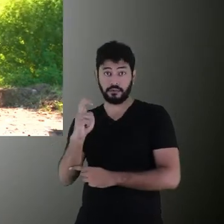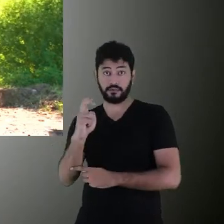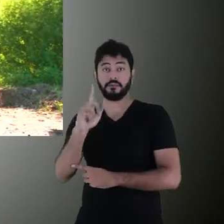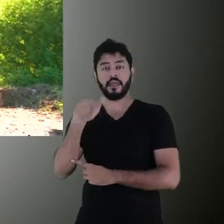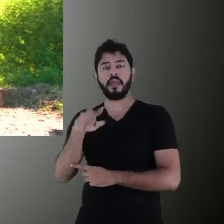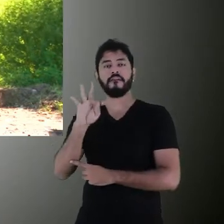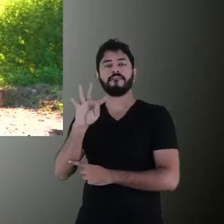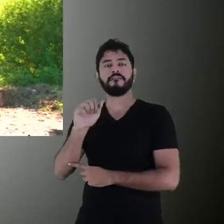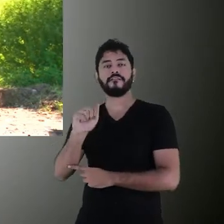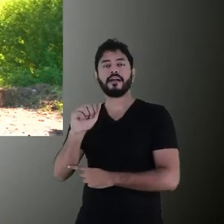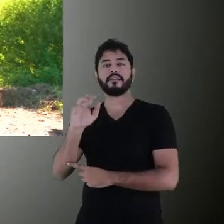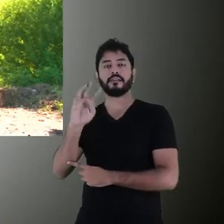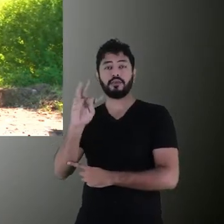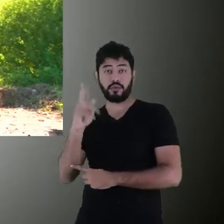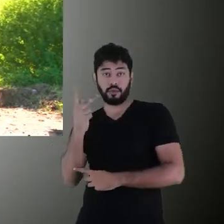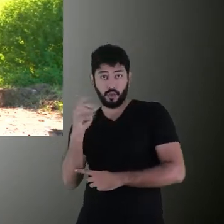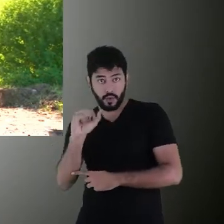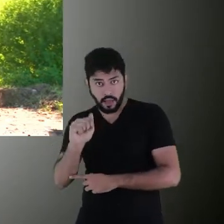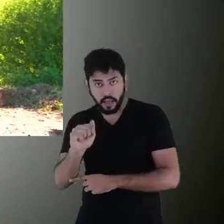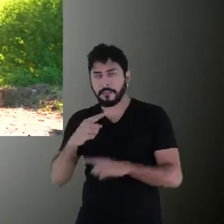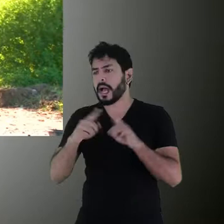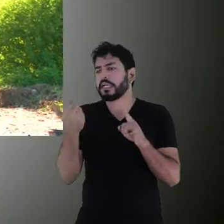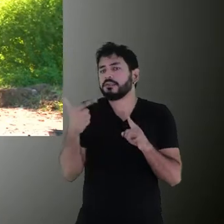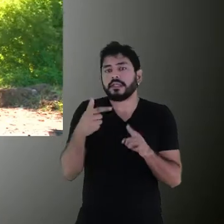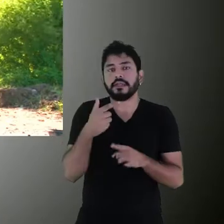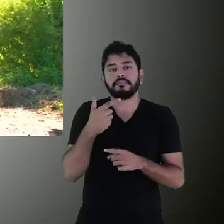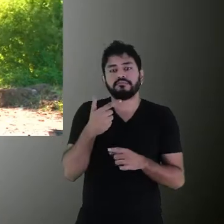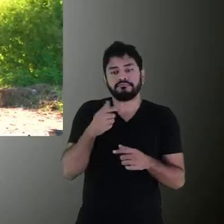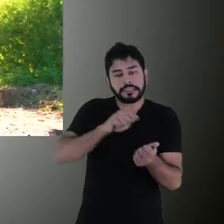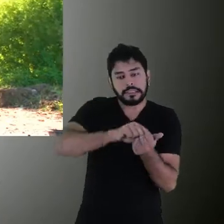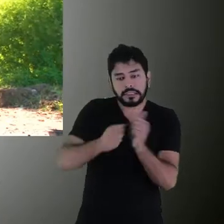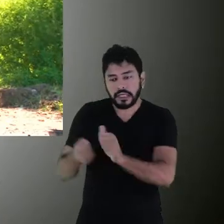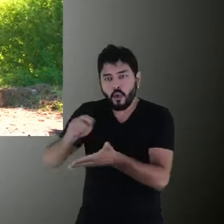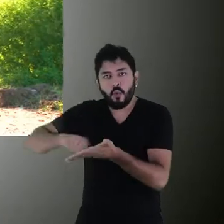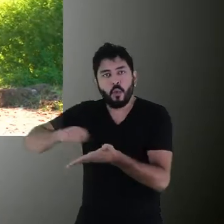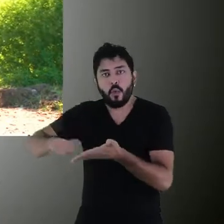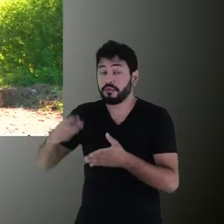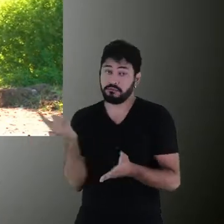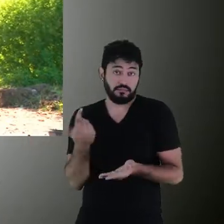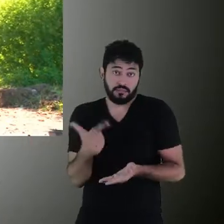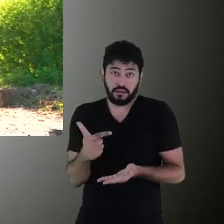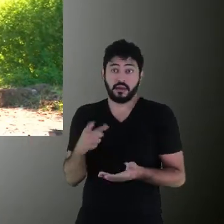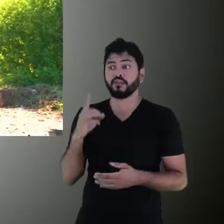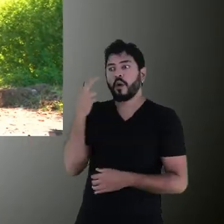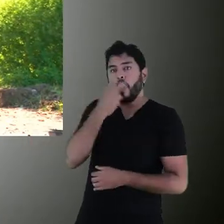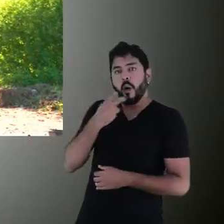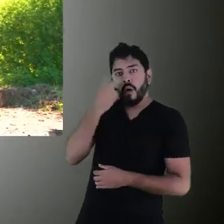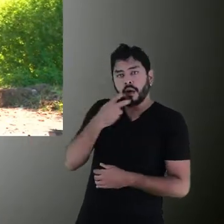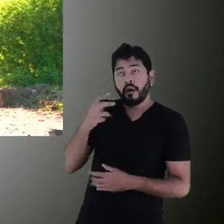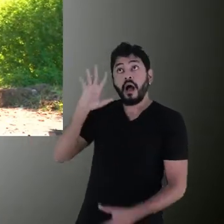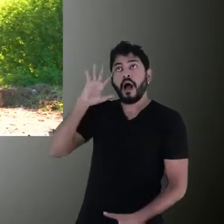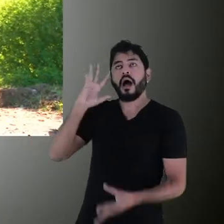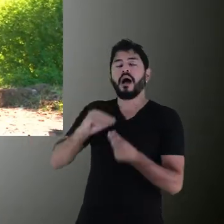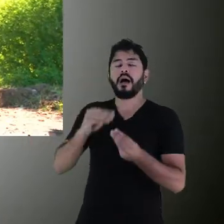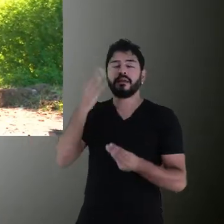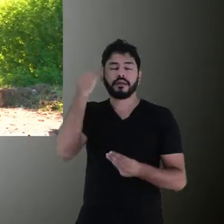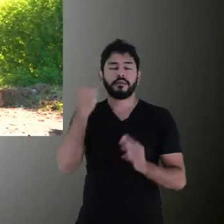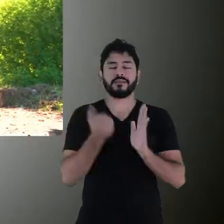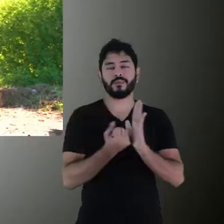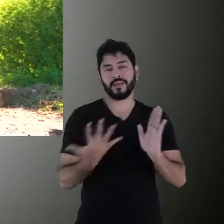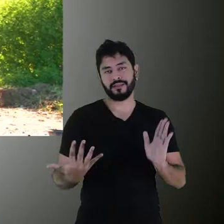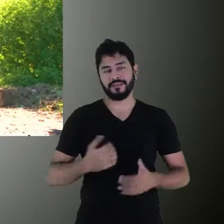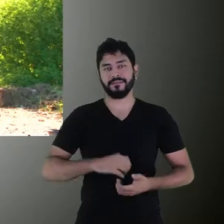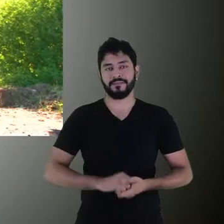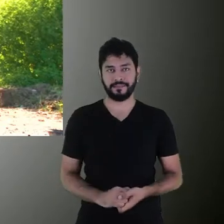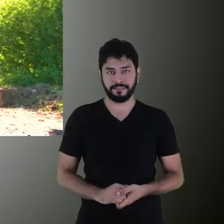Funiô, ela é de base 5, que é Fatoa, que embora ele não tenha representação escrita, ele, quando se fala Fatoa,